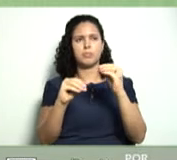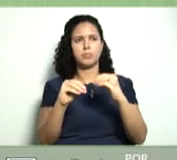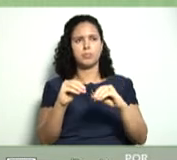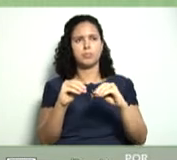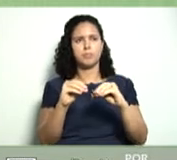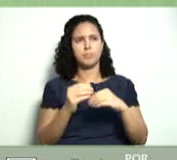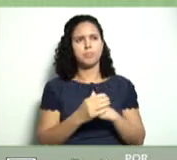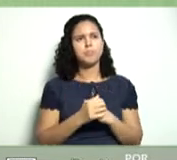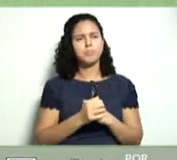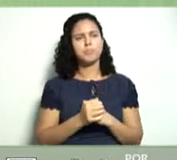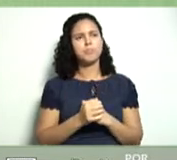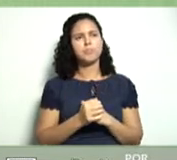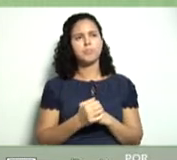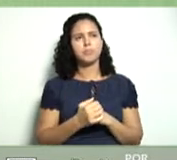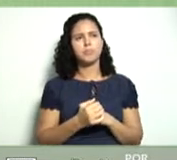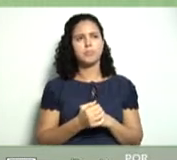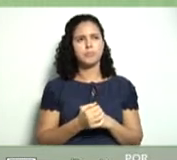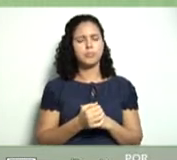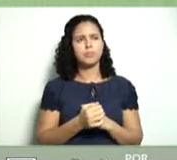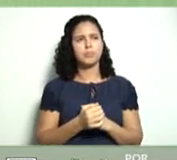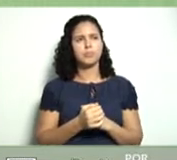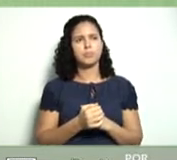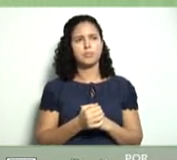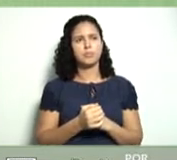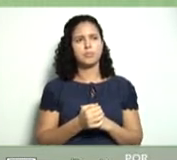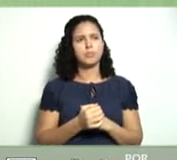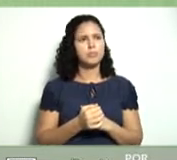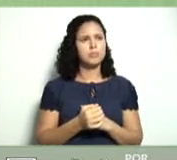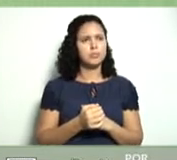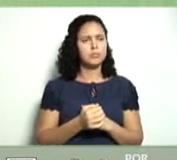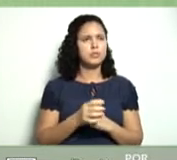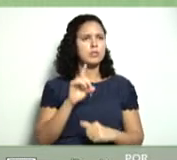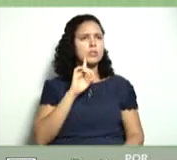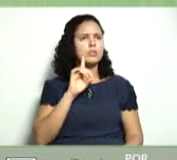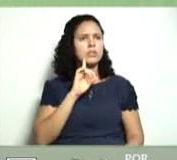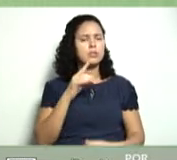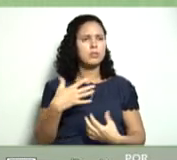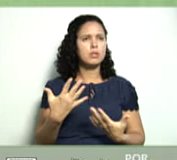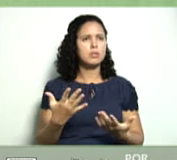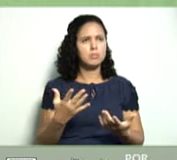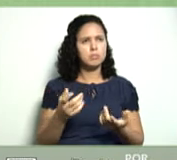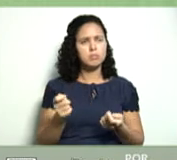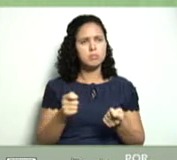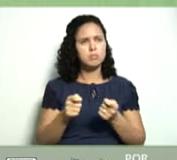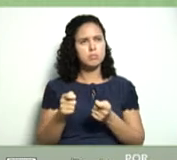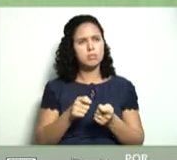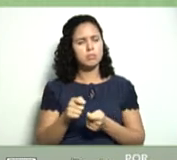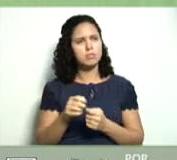e data está fazendo um controle